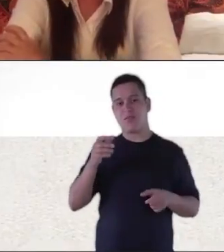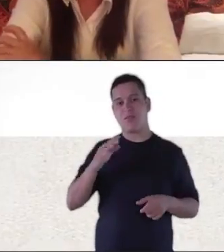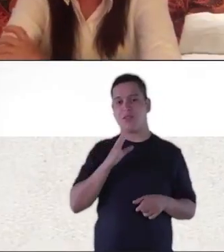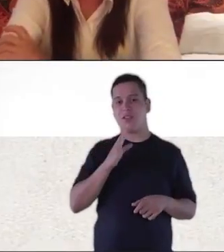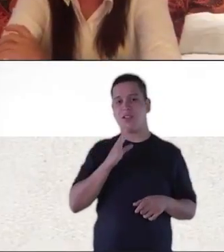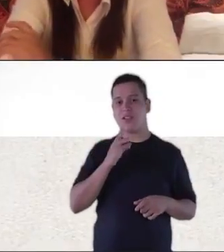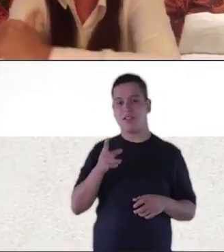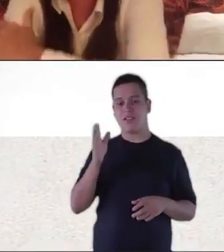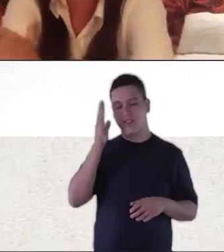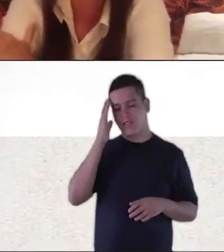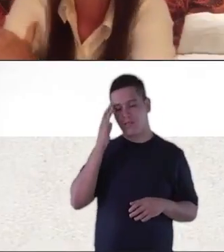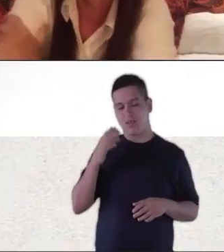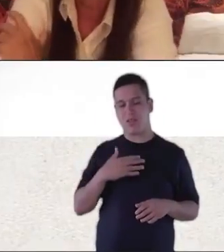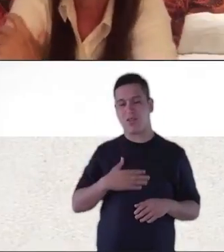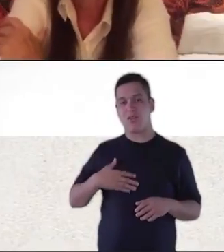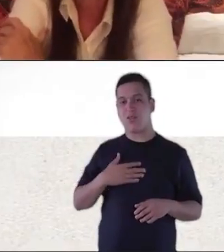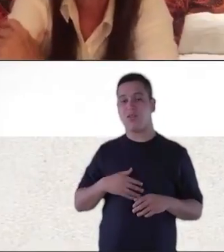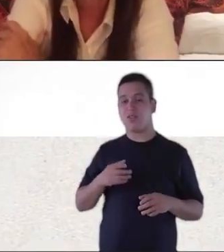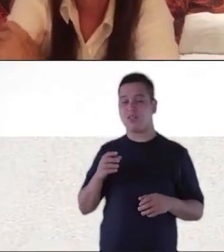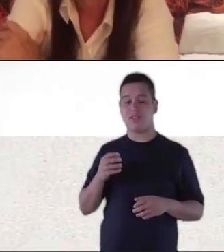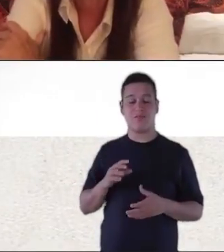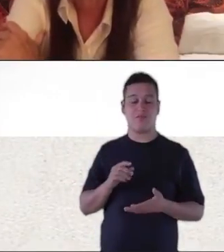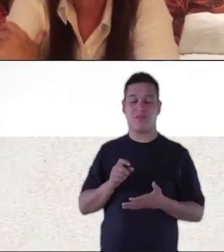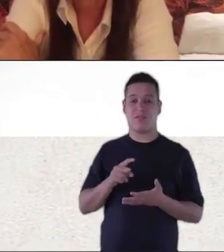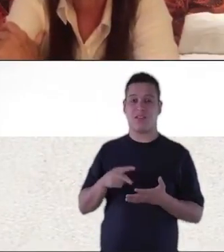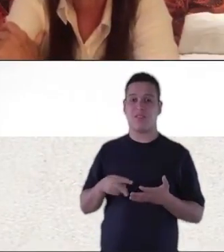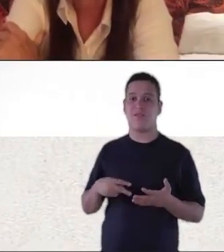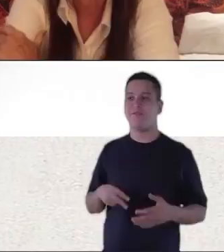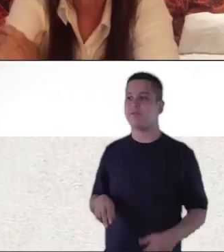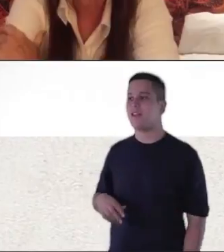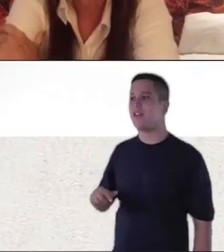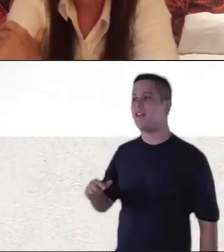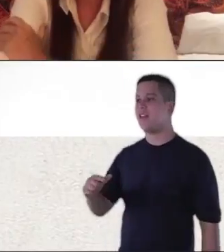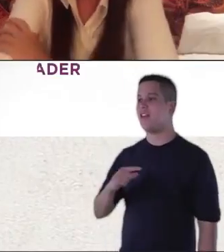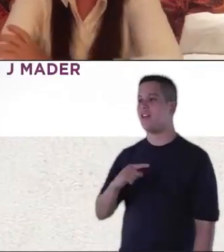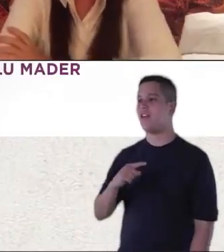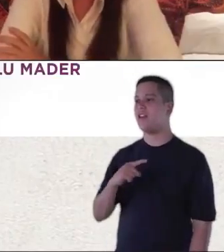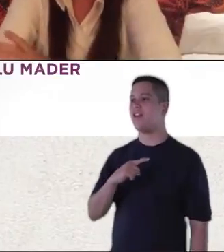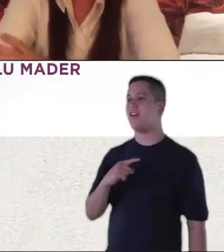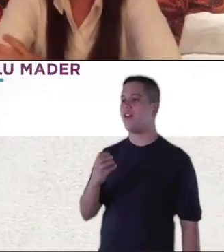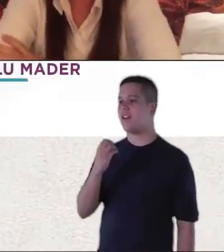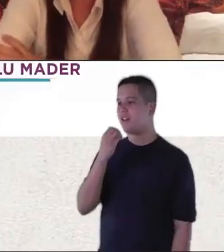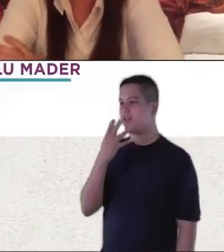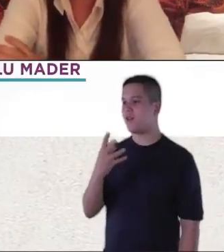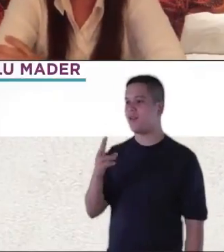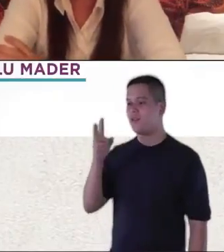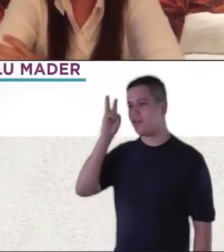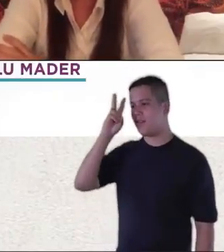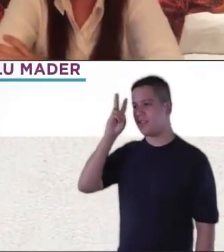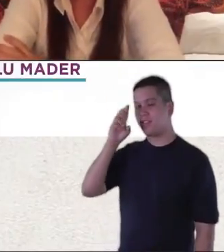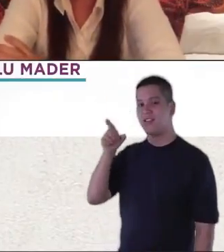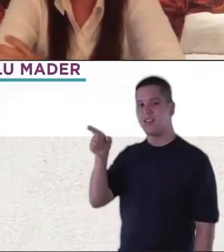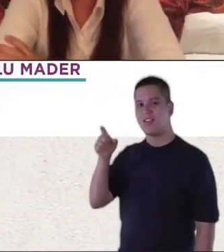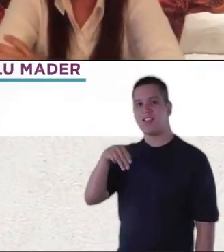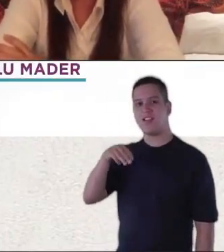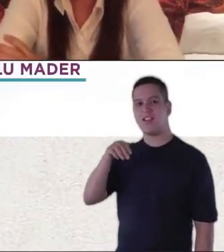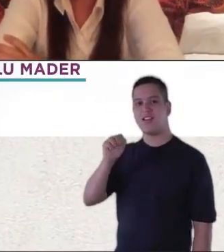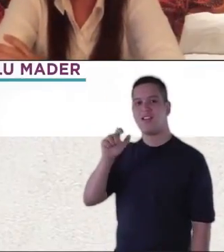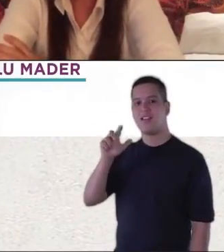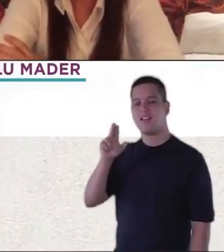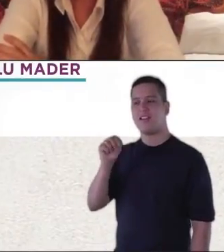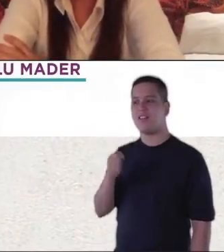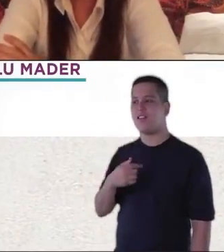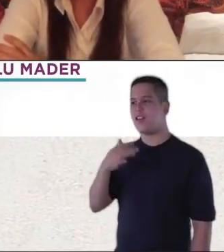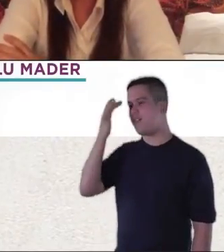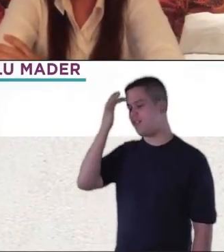tenho, roteiro um pouco Tony, demais. eu tenho boas histórias da Malu, assim, fala aí, nesse. conta aí, Tony. Eu nunca esqueço uma vez, não sei que novela que ela